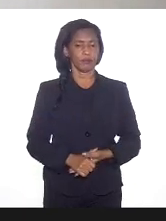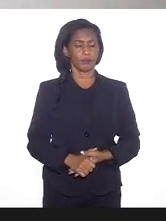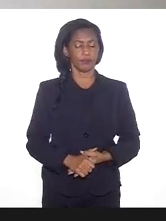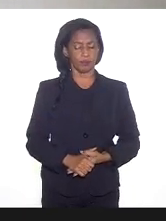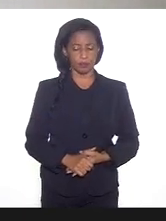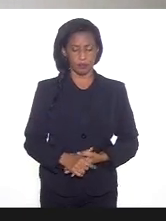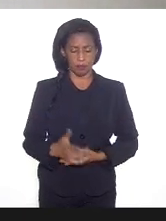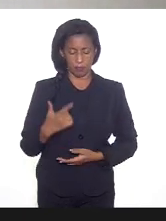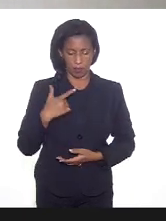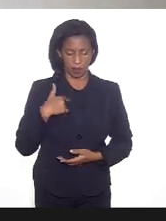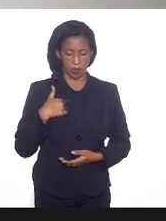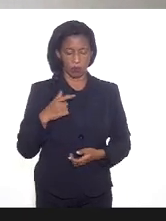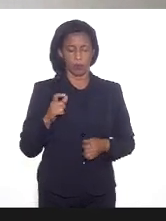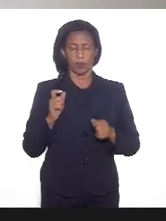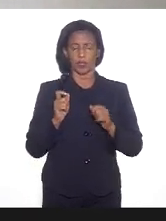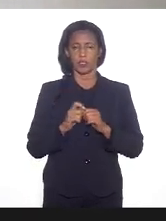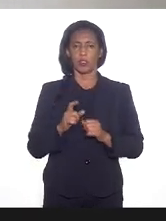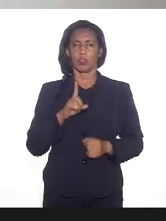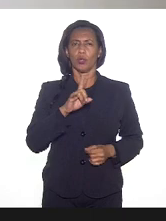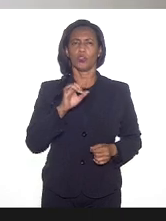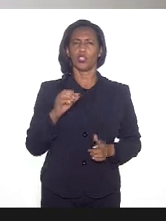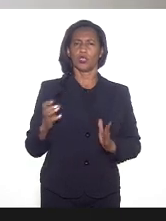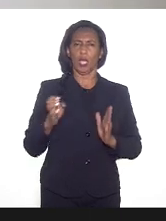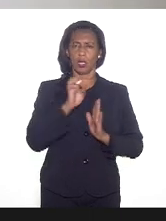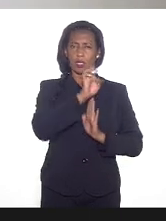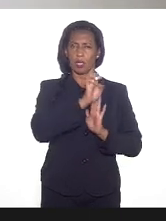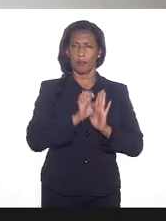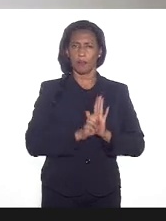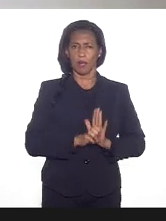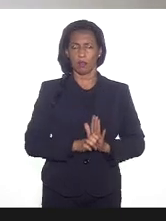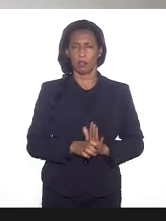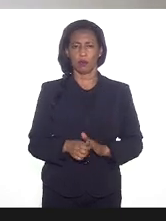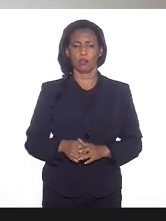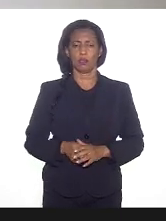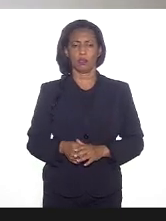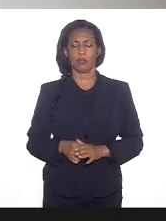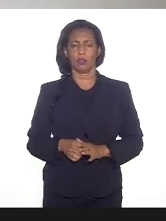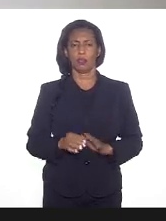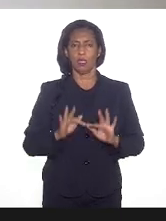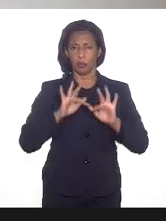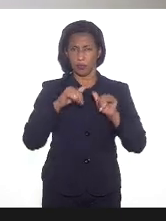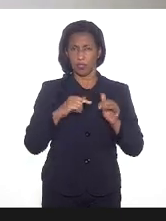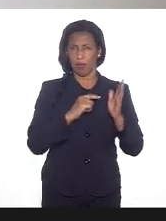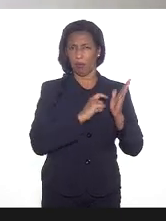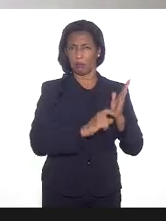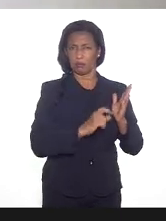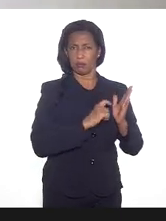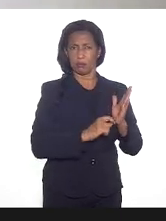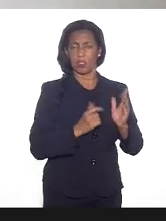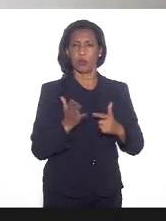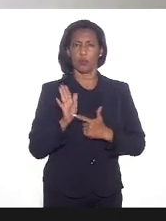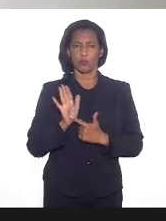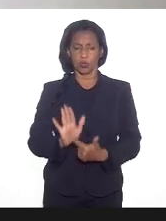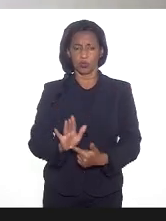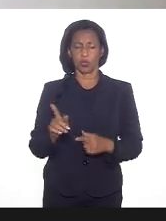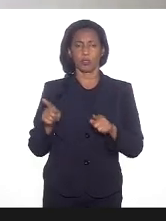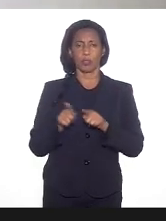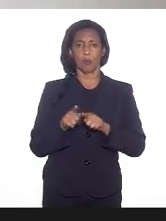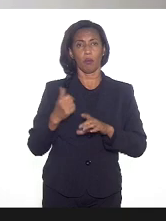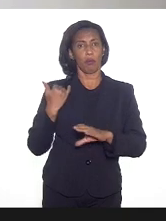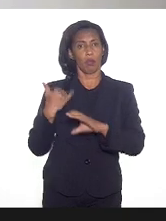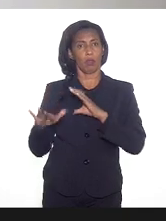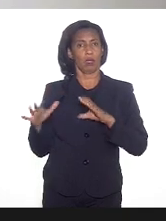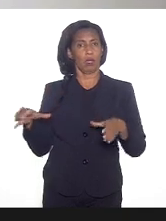eu vou fazer um destaque depois nessa emenda, deputado Valdec, que está na parte final do relatório. Eu vou apresentar aqui, vou mandar no grupo